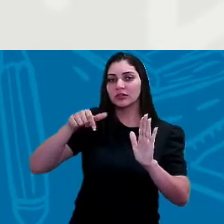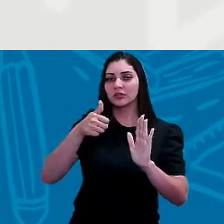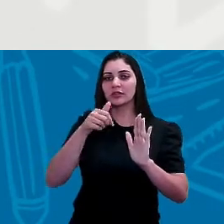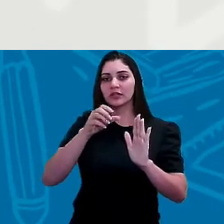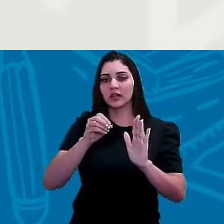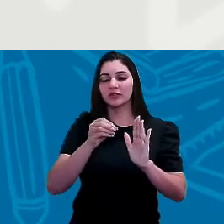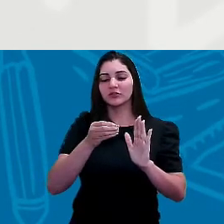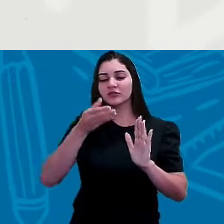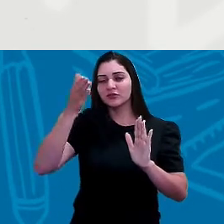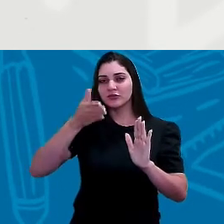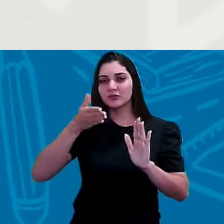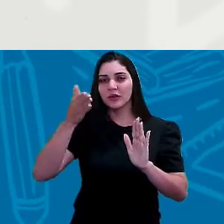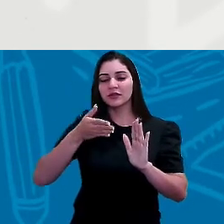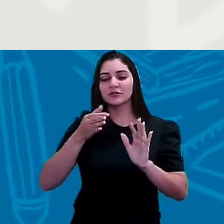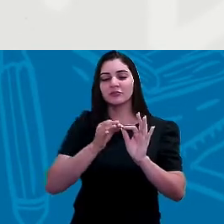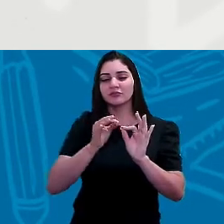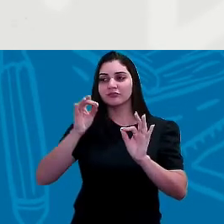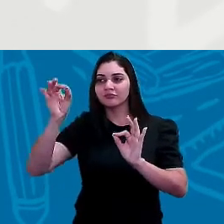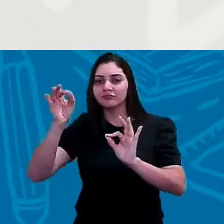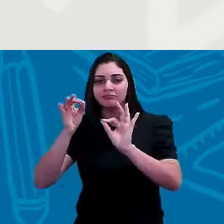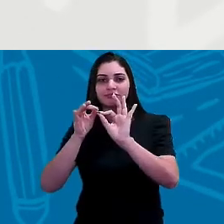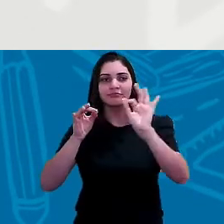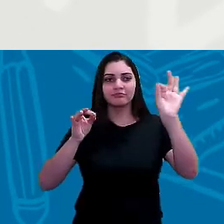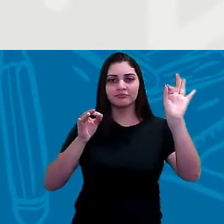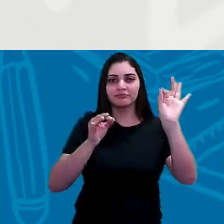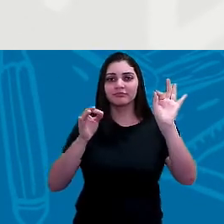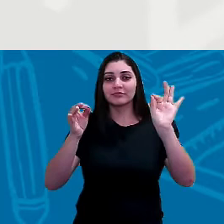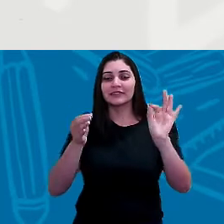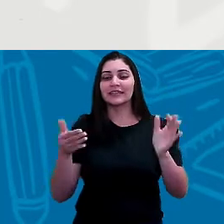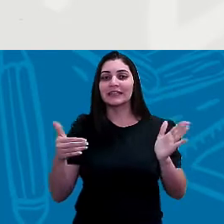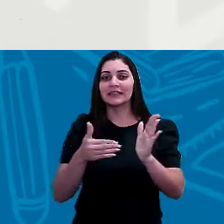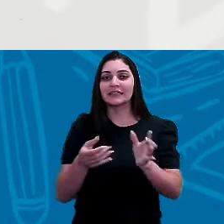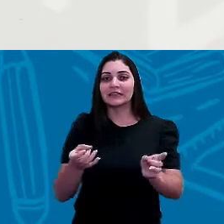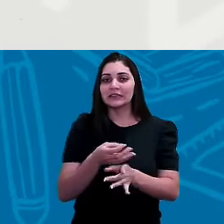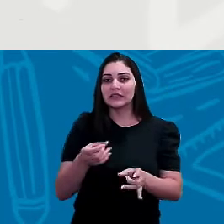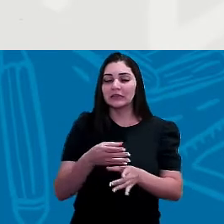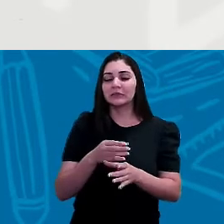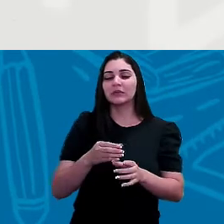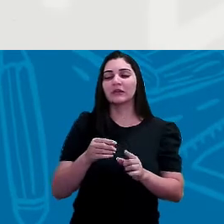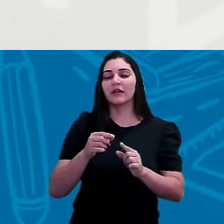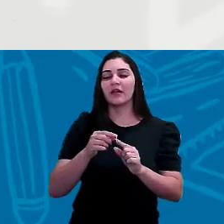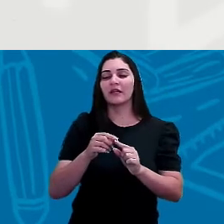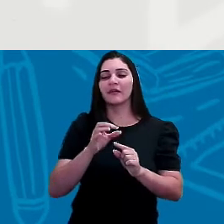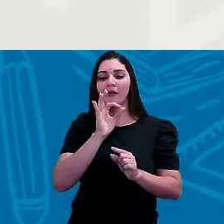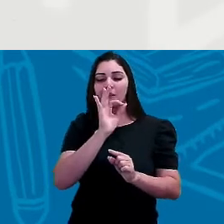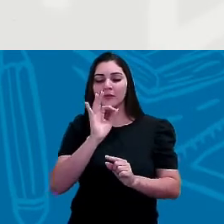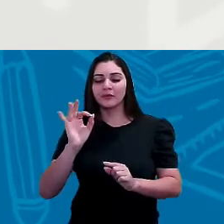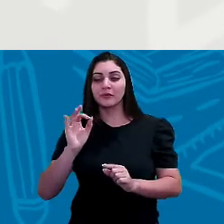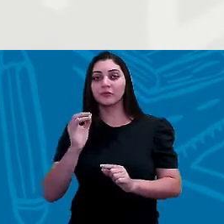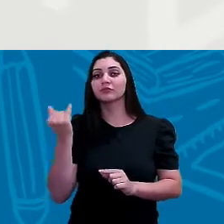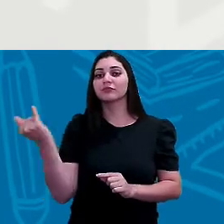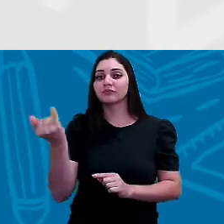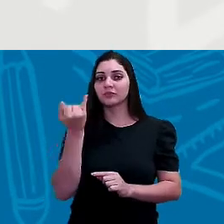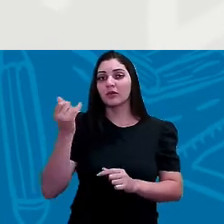elemento para cada espacinho até terminar as bolinhas, tá certo? O importante é a gente fazer o